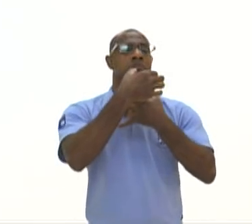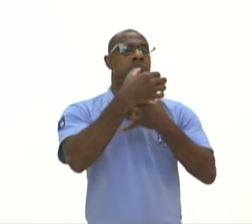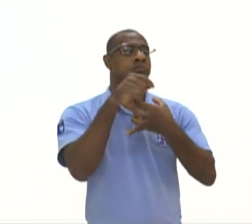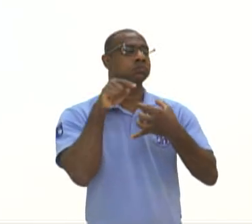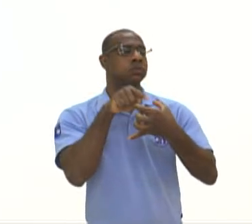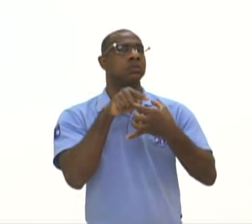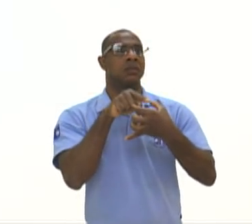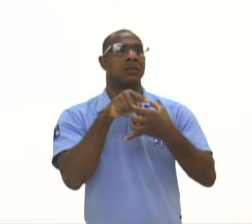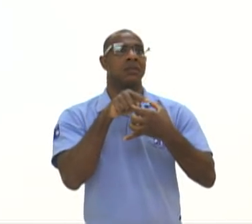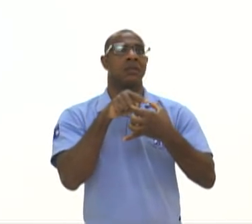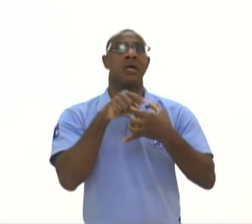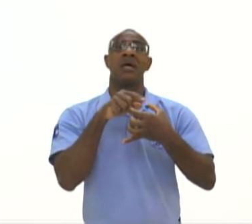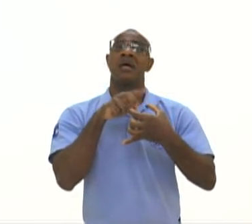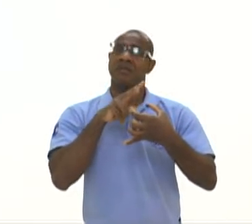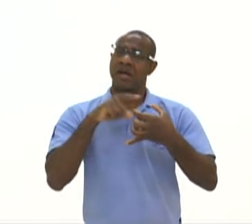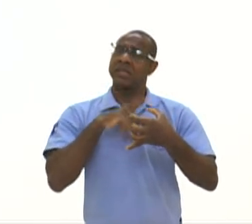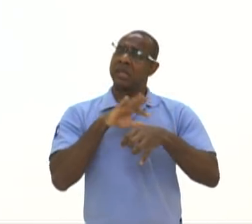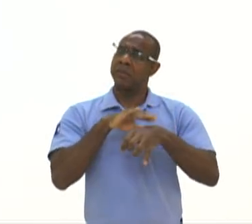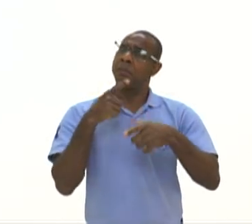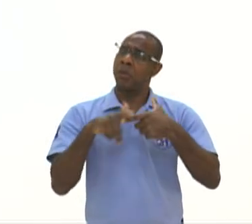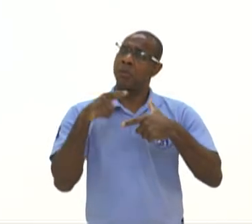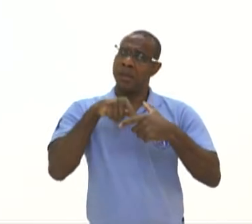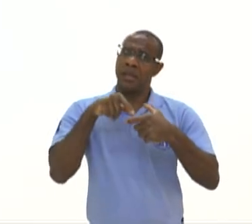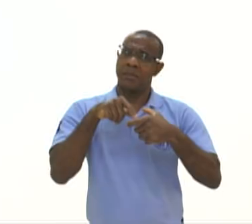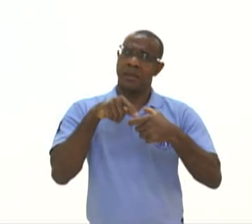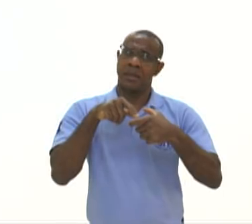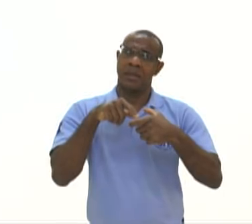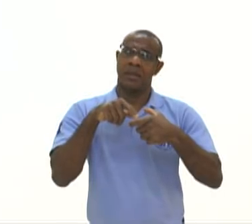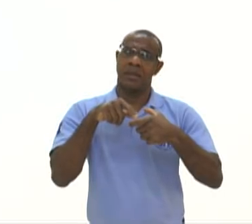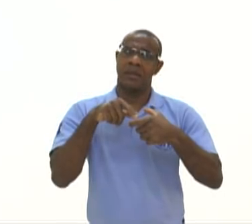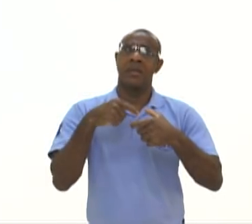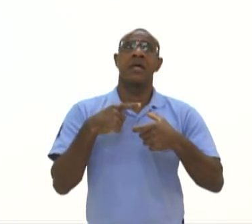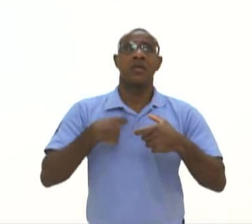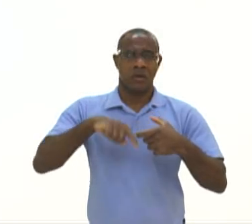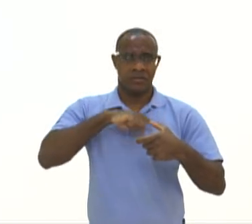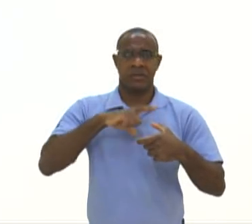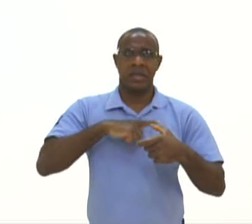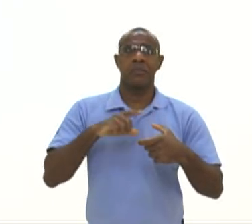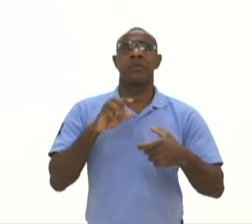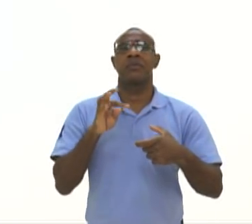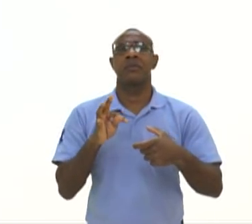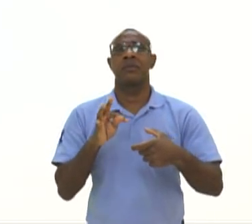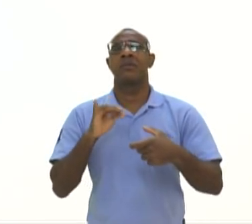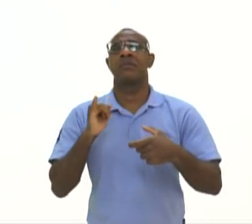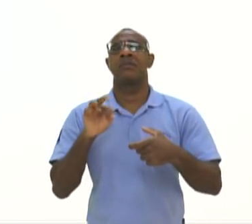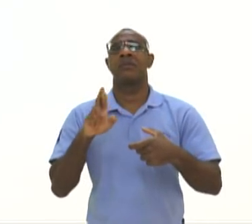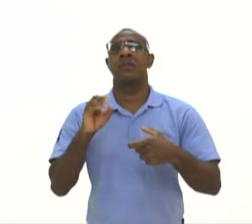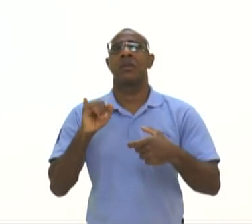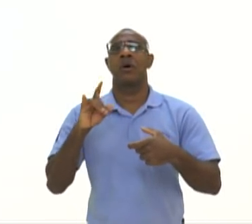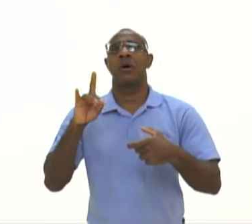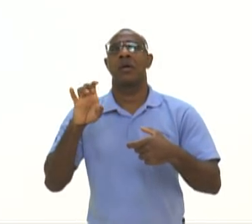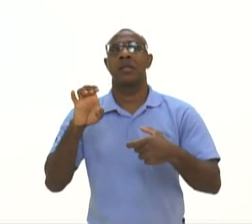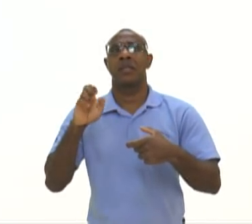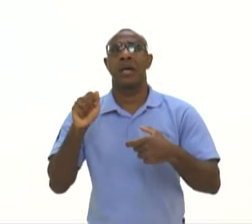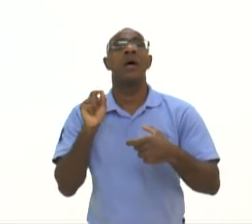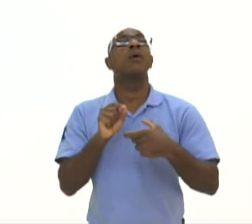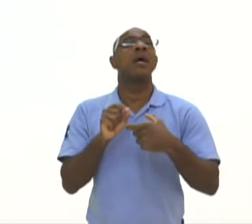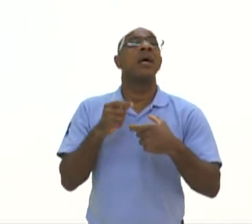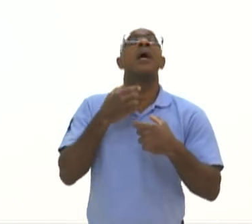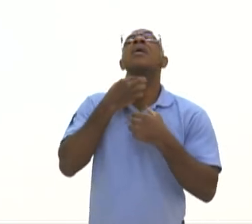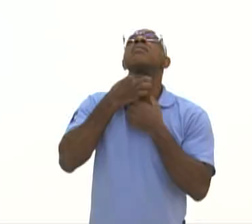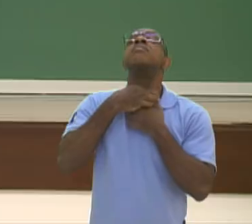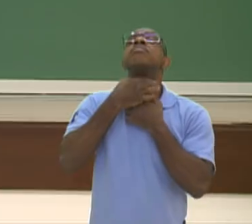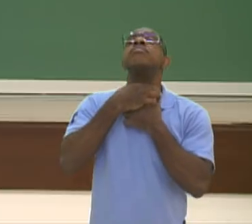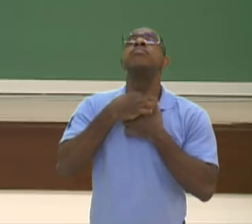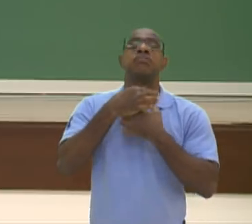nela vão acarretar doença, sim. Mas, né, a tireoide todos nós temos, ok? Então, é uma glândula que fica localizada aqui,